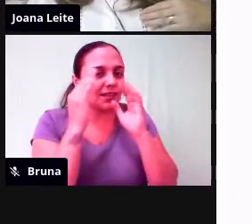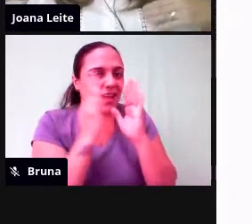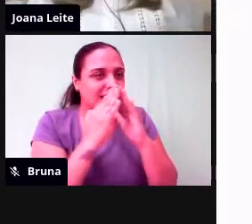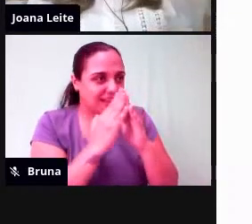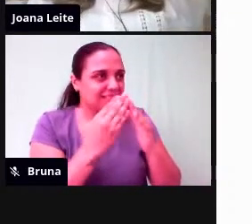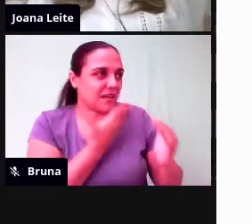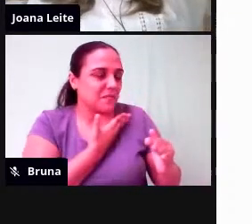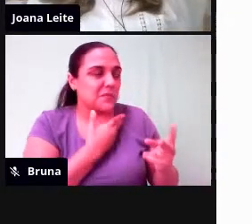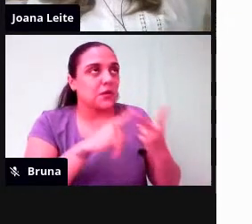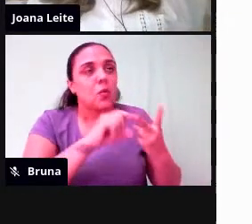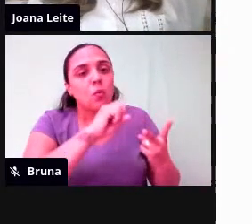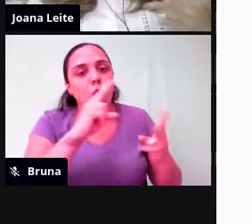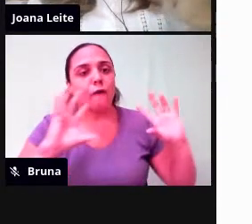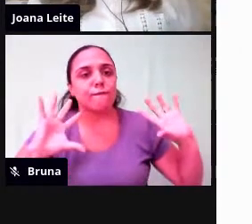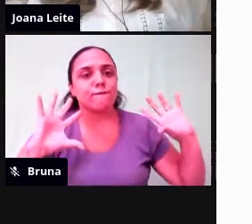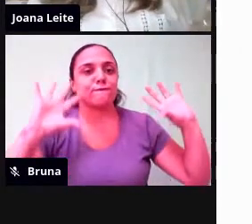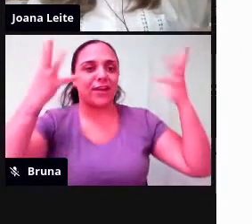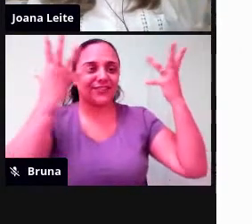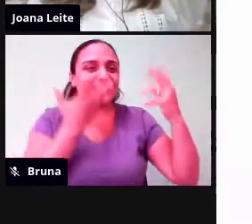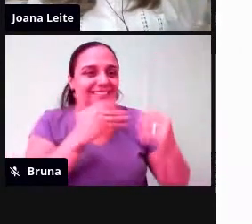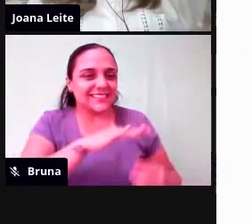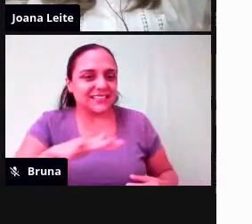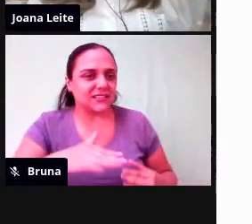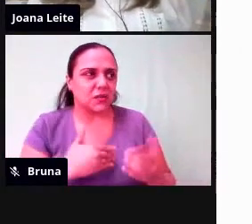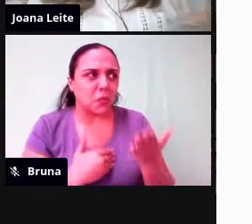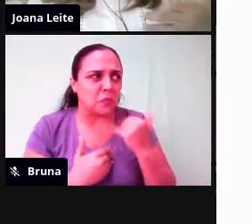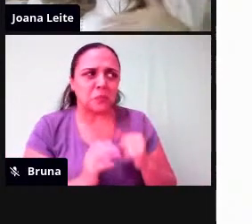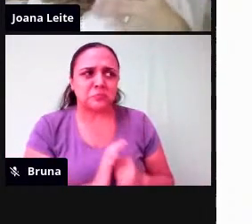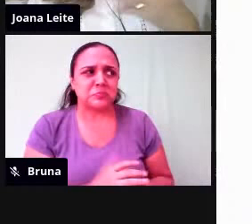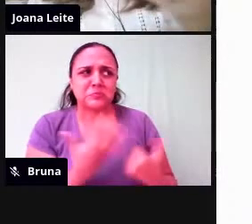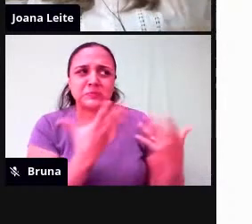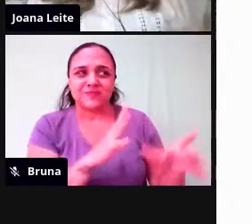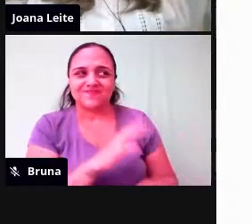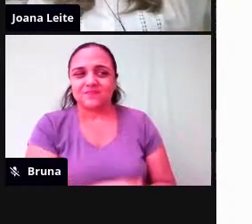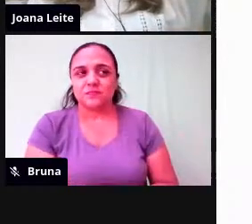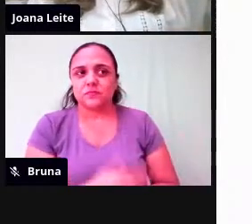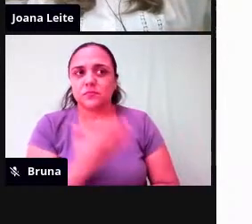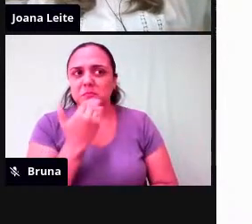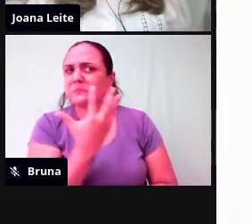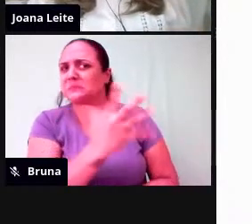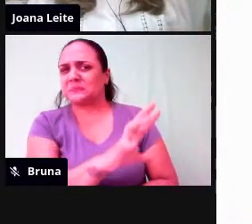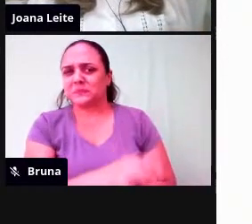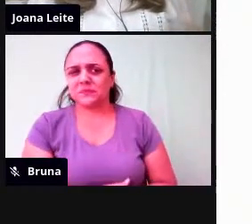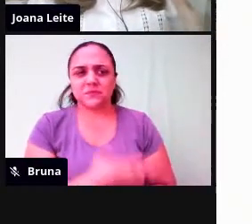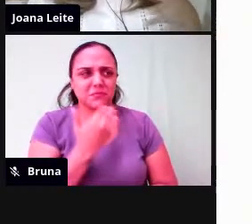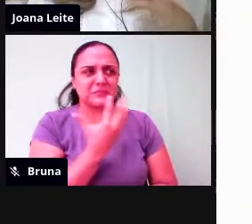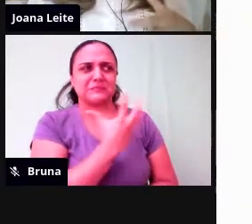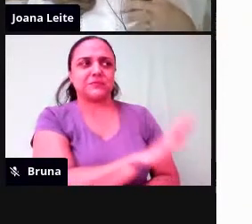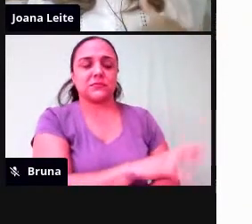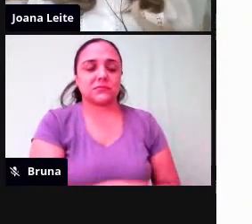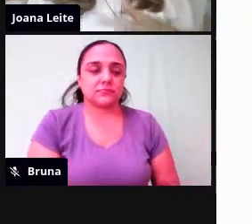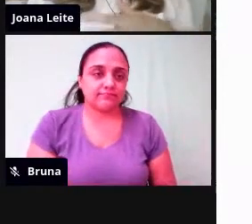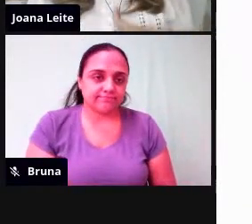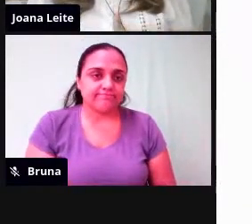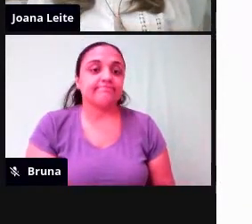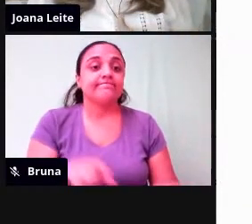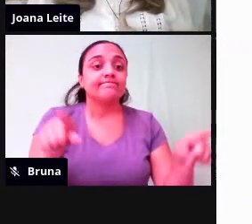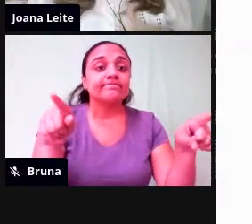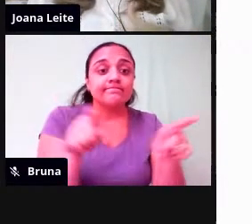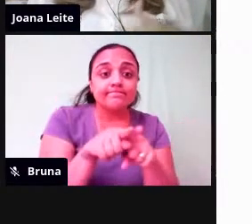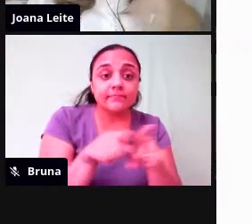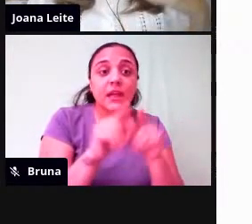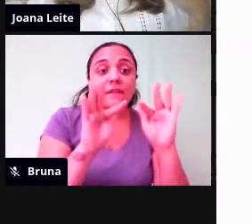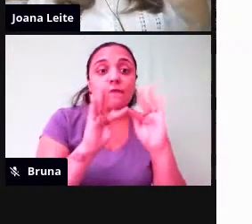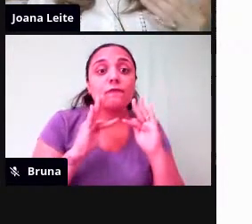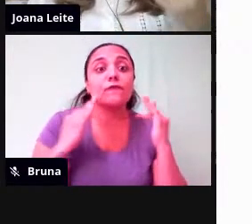festa, não vai comer nada, porque ela não come esses alimentos, né? Os alimentos que são comuns serem consumidos. E tem também a questão da própria